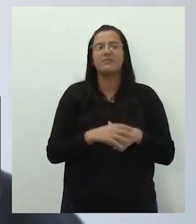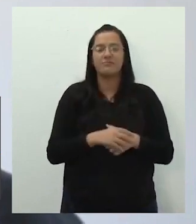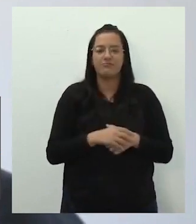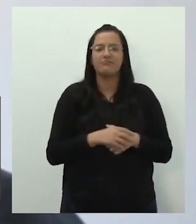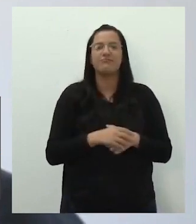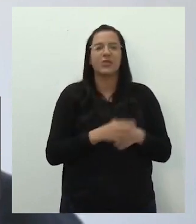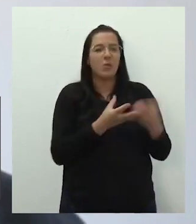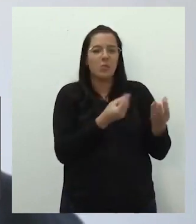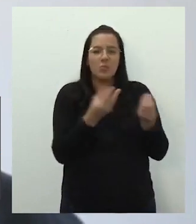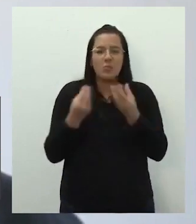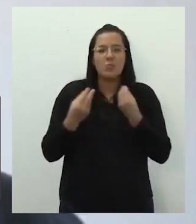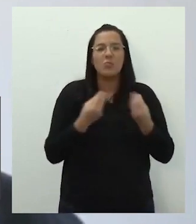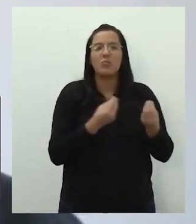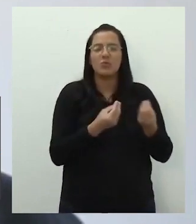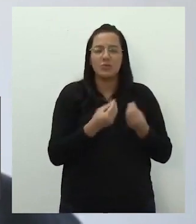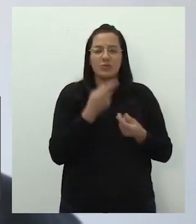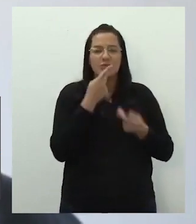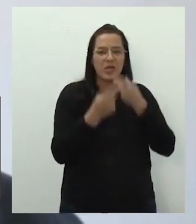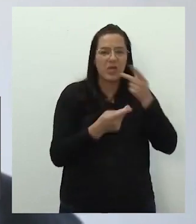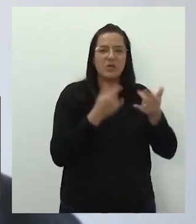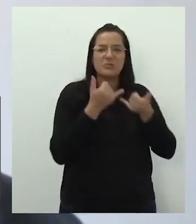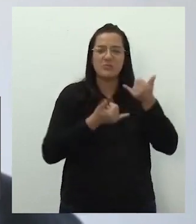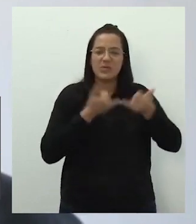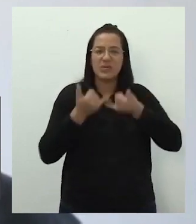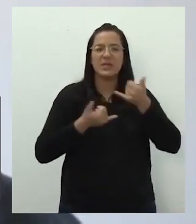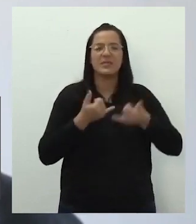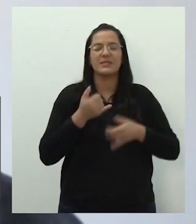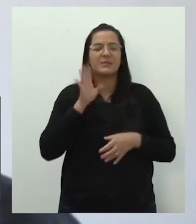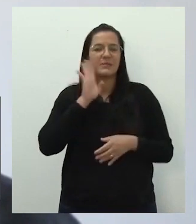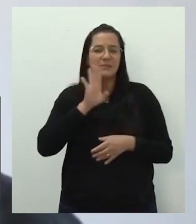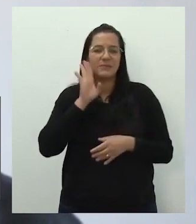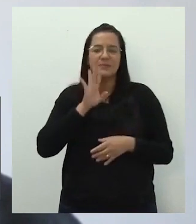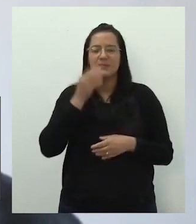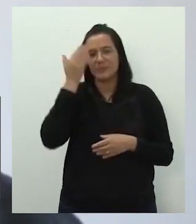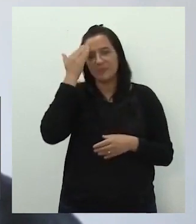dos colegas, né? Jogos e contextualização. Muito obrigado.